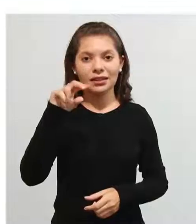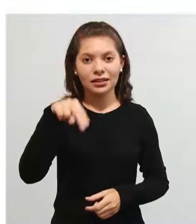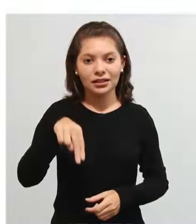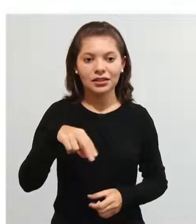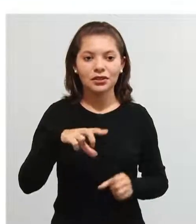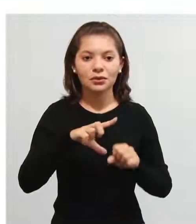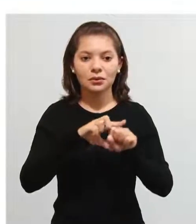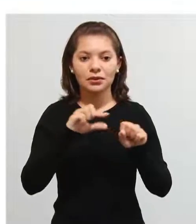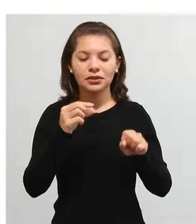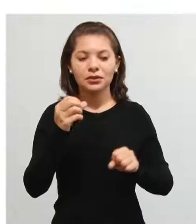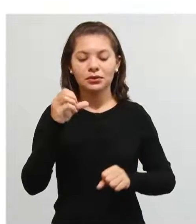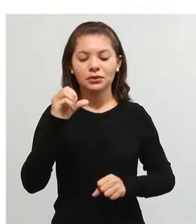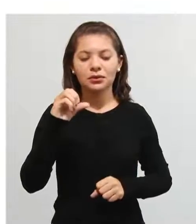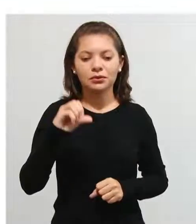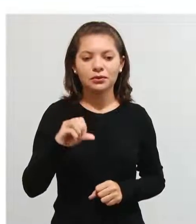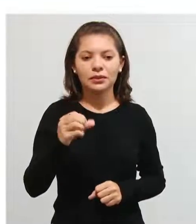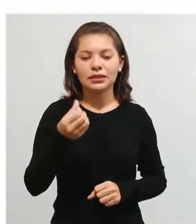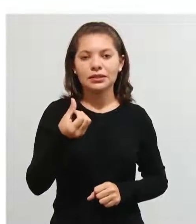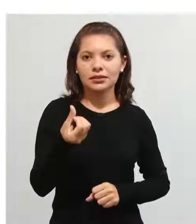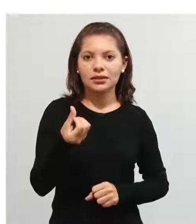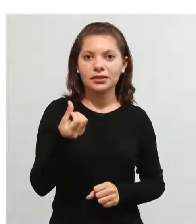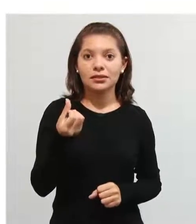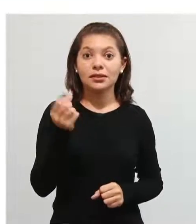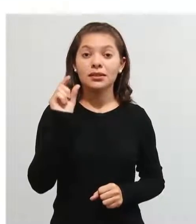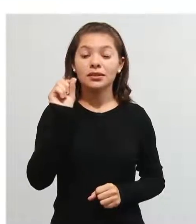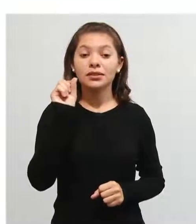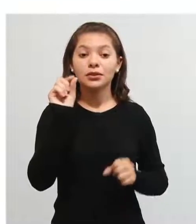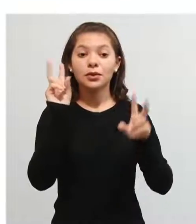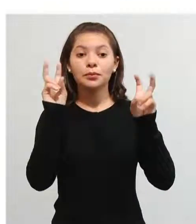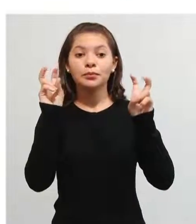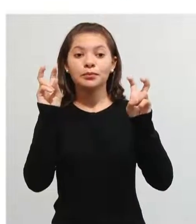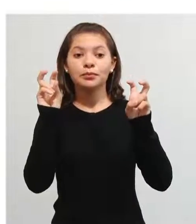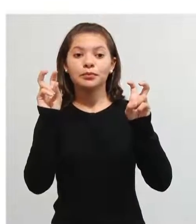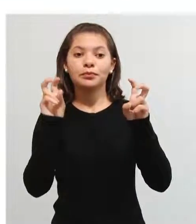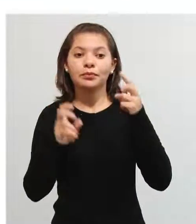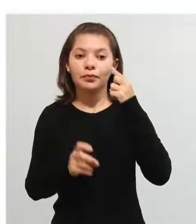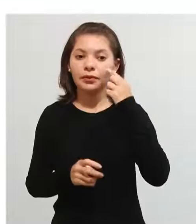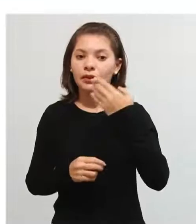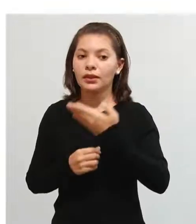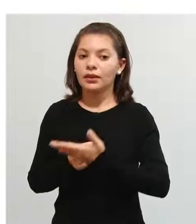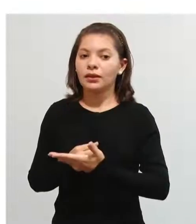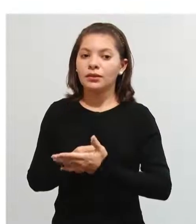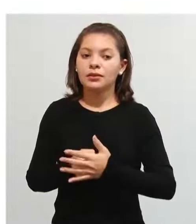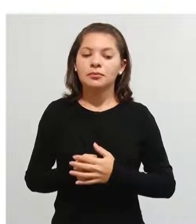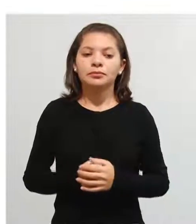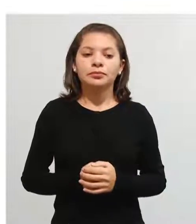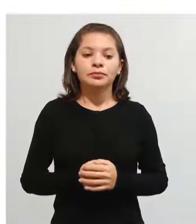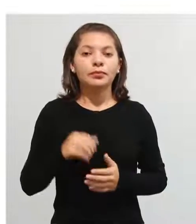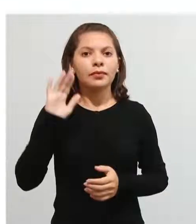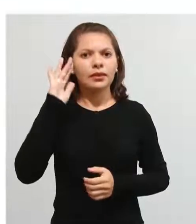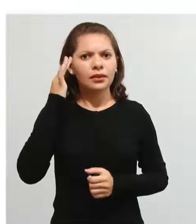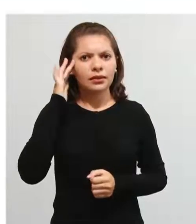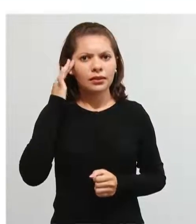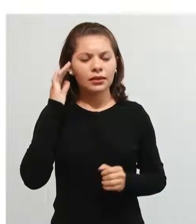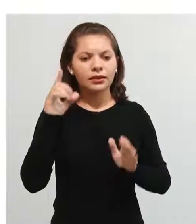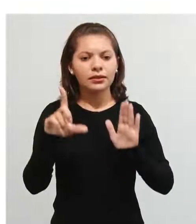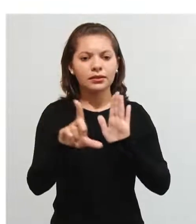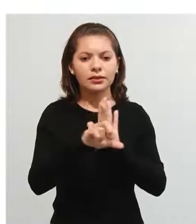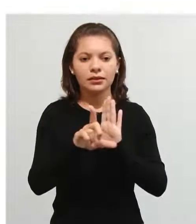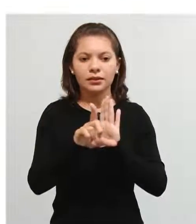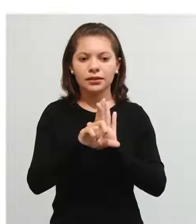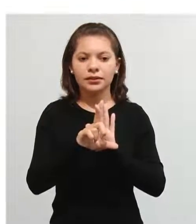seguinte: a expressão legislação tributária compreende as leis, os tratados e as